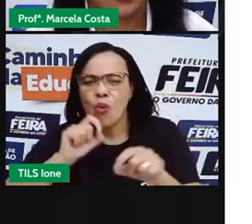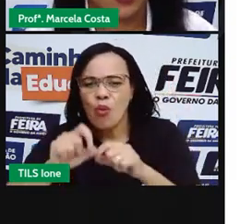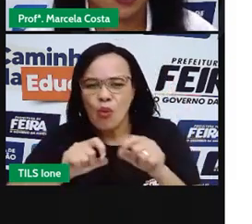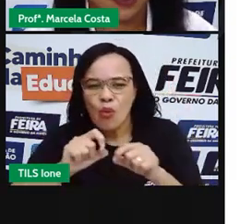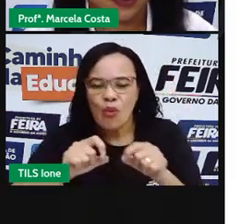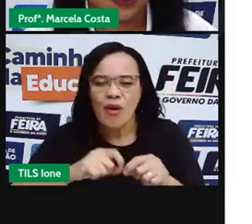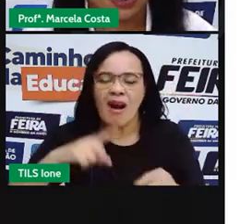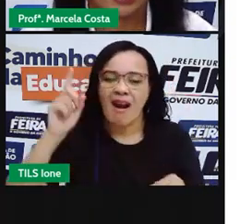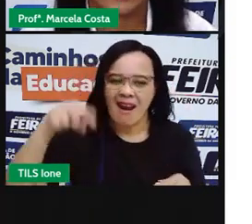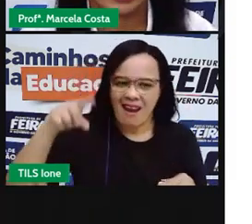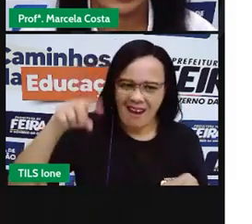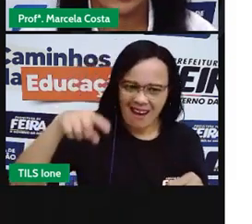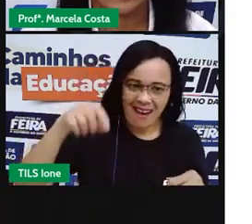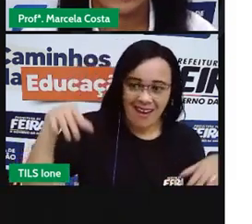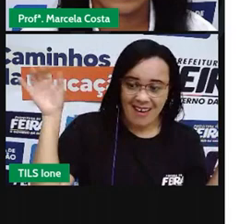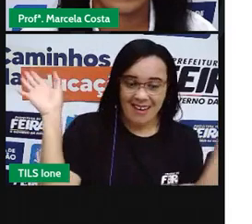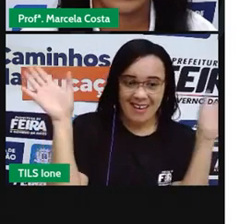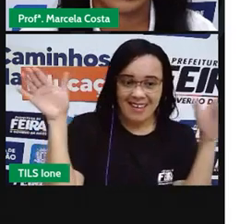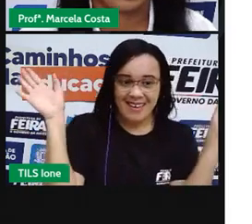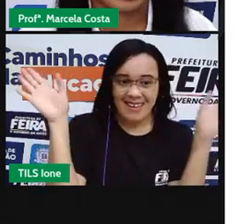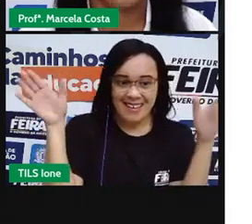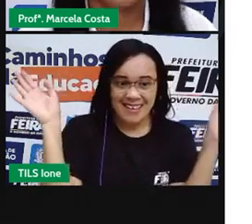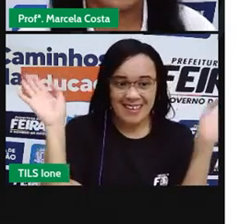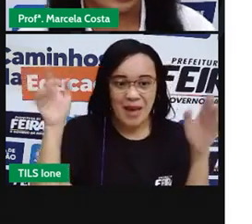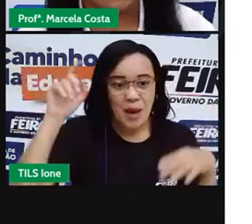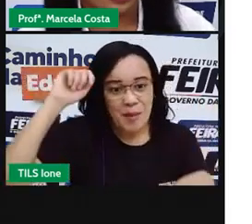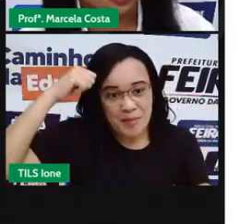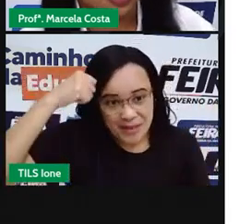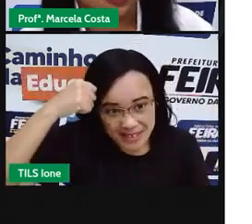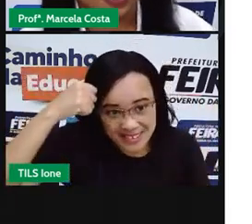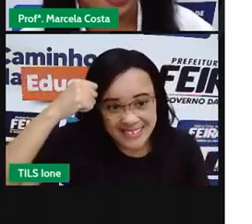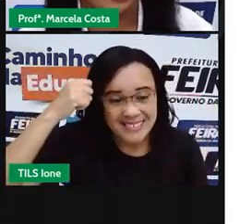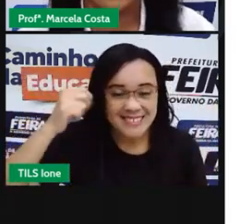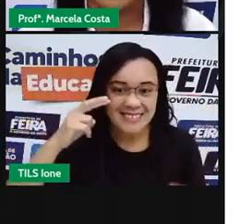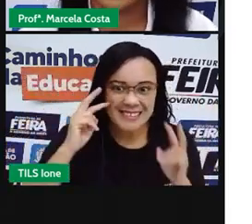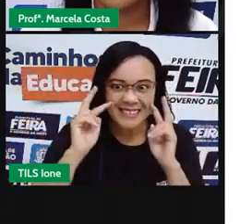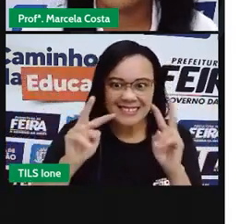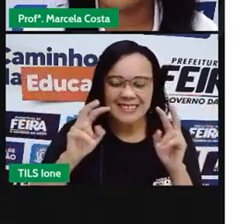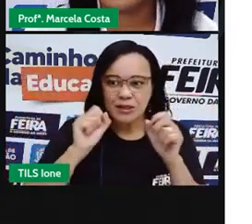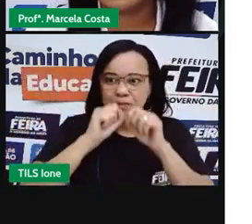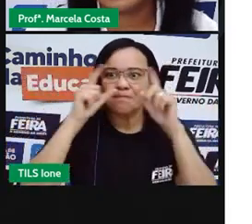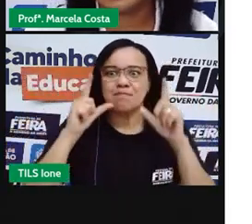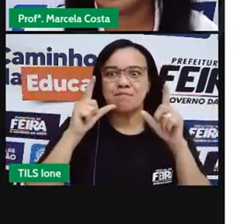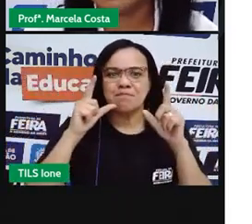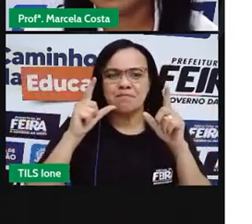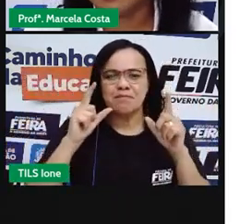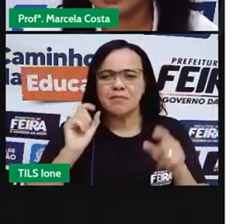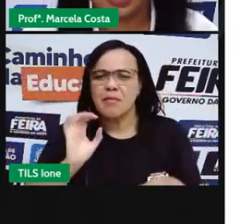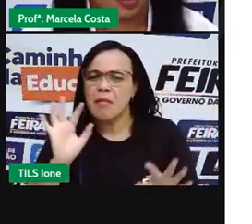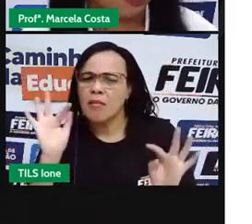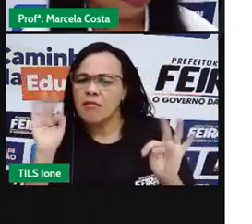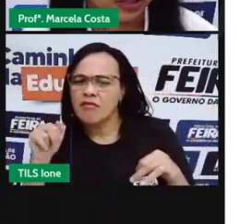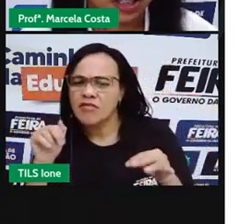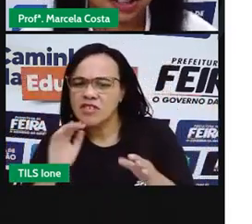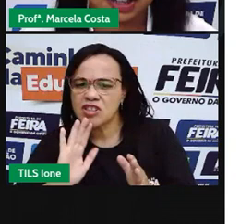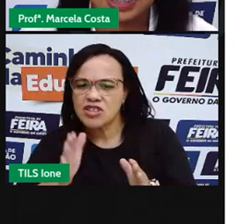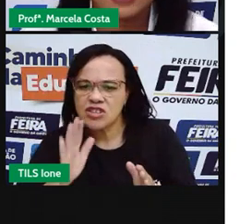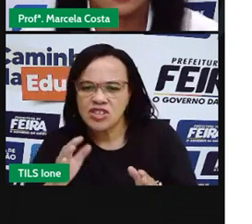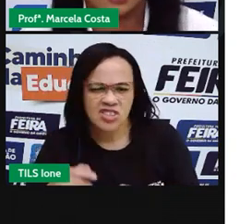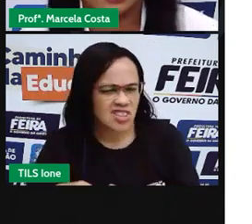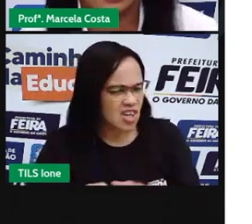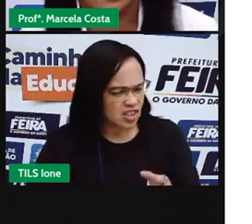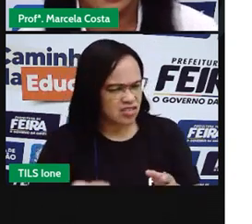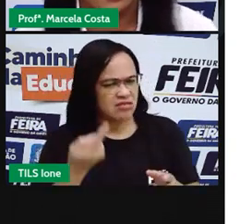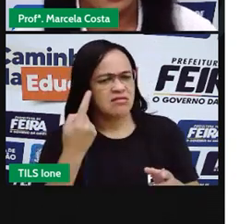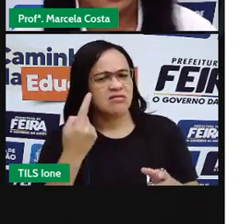Foi seu urubu, não é isso? Já no final da história, seu urubu disse assim: não, tá estranho